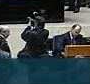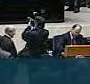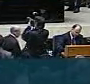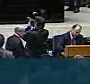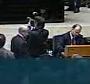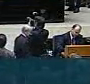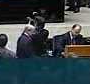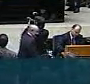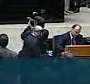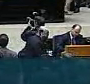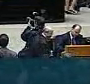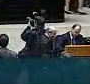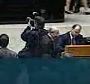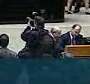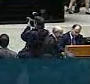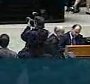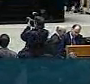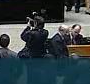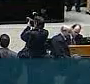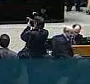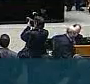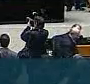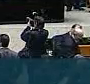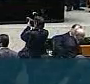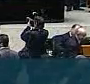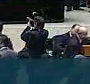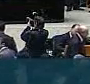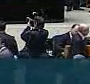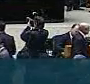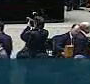Paulo Dernay Avelino.